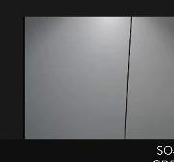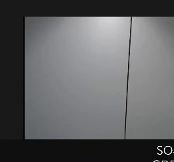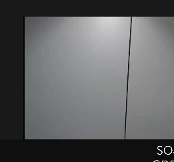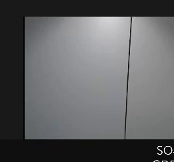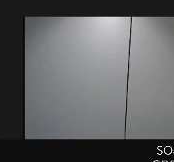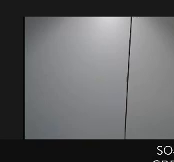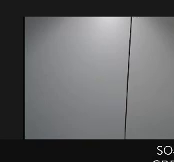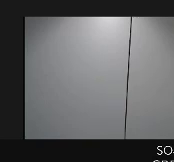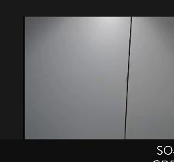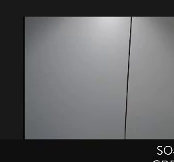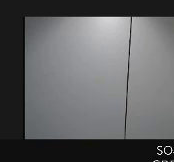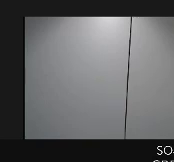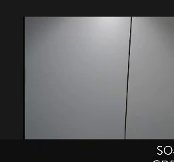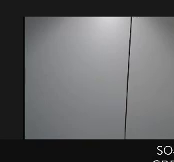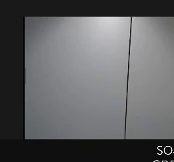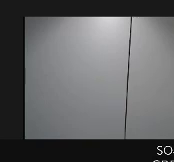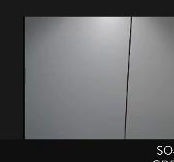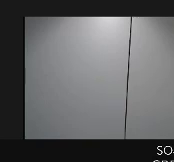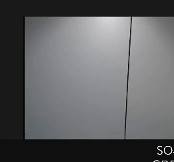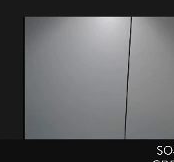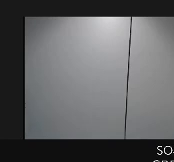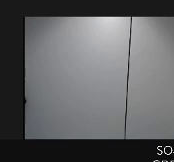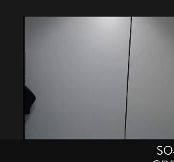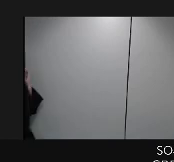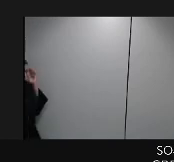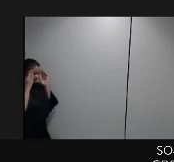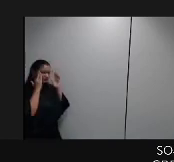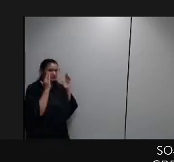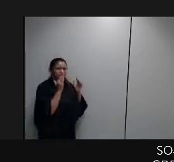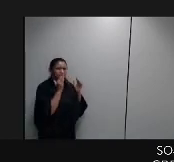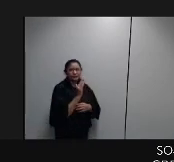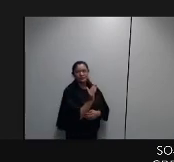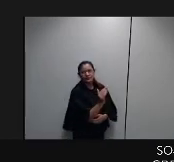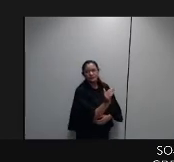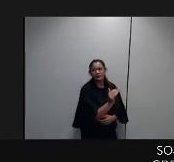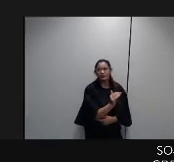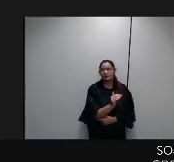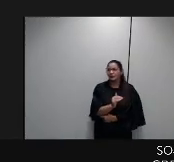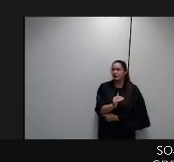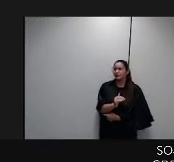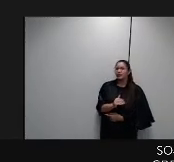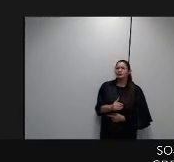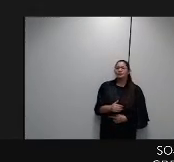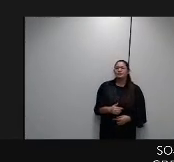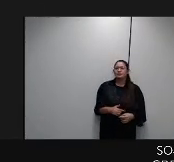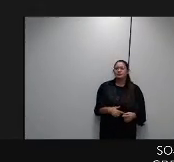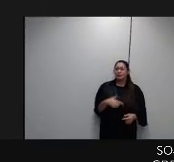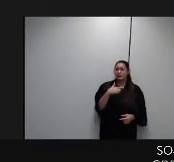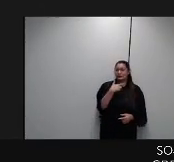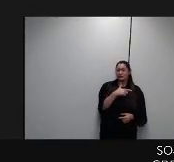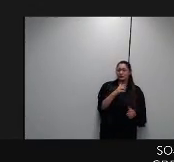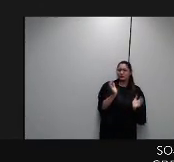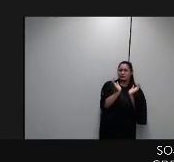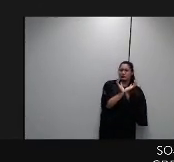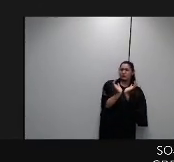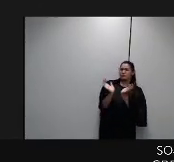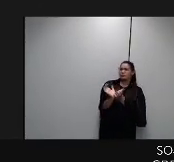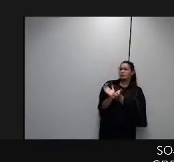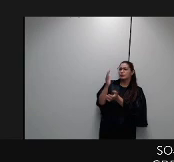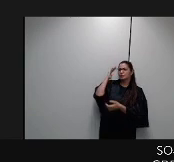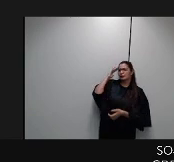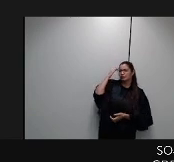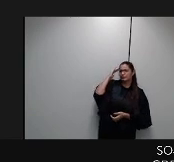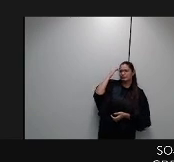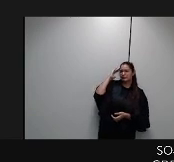até a pouco né a segunda turma conseguiu isso que orientando pela premissa de que se trata assim de